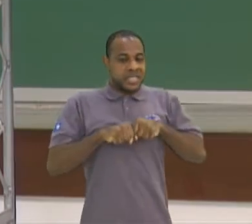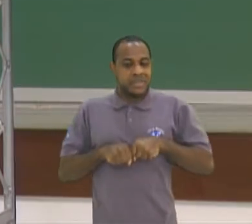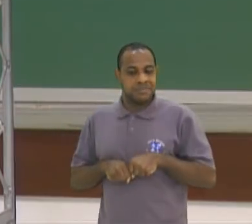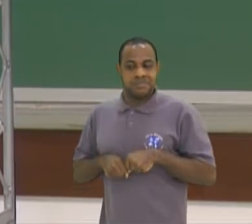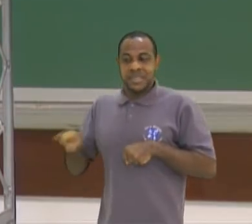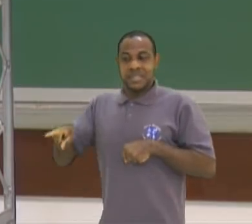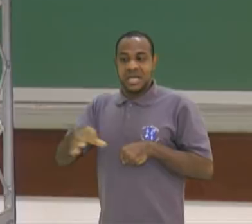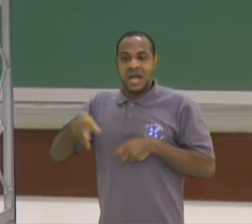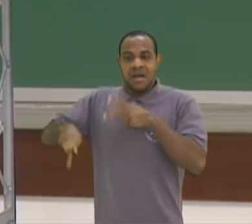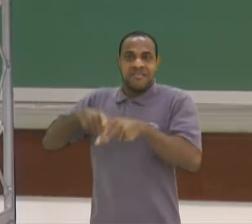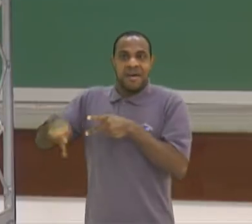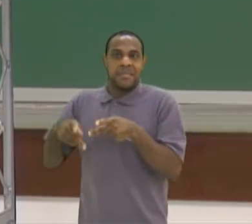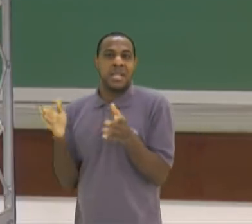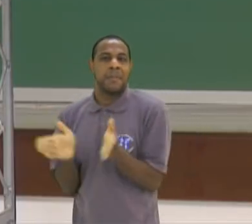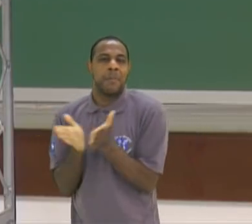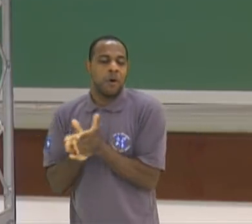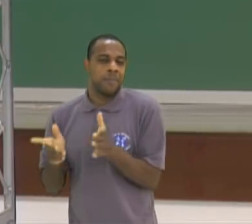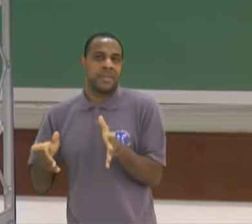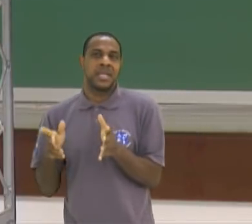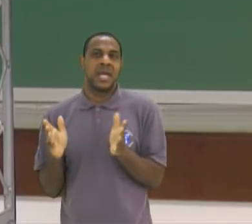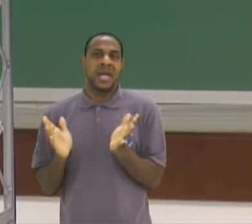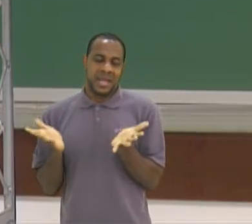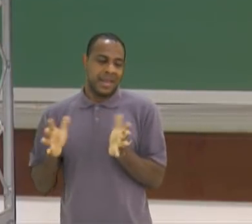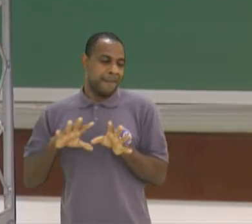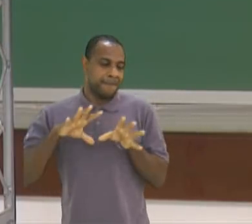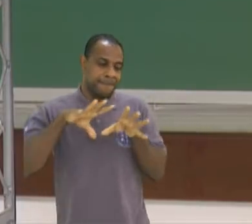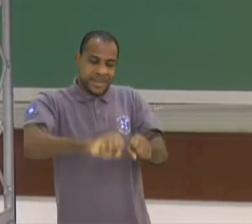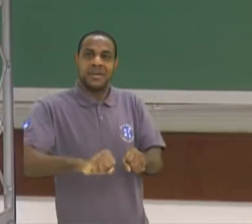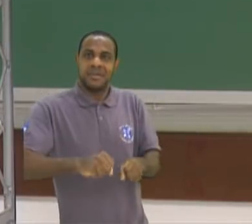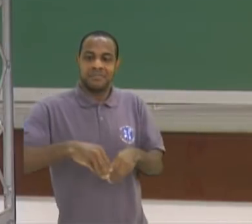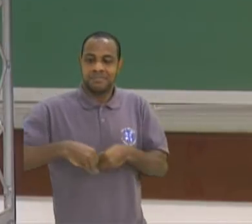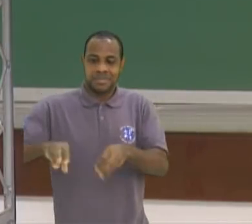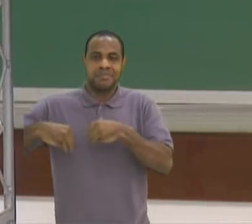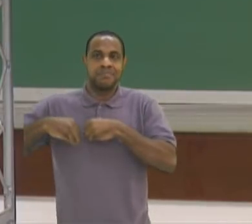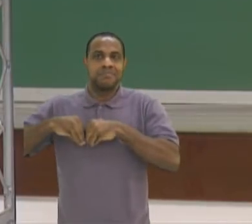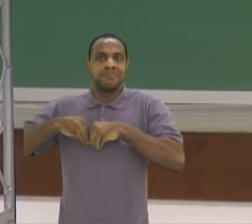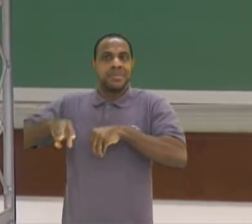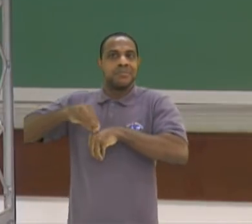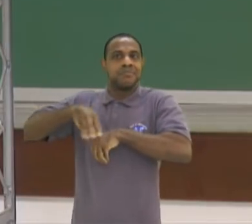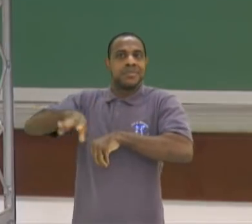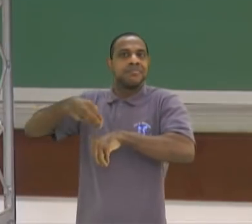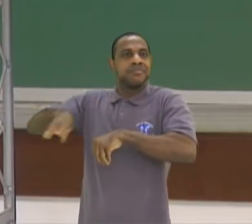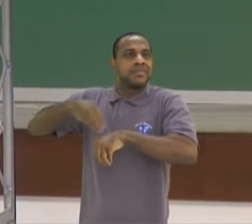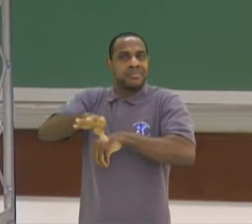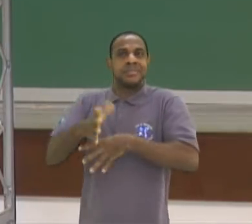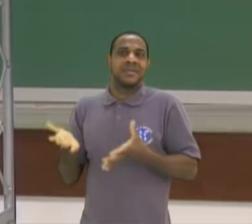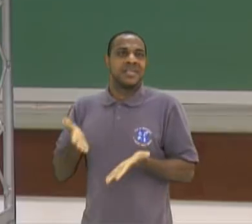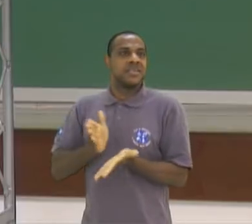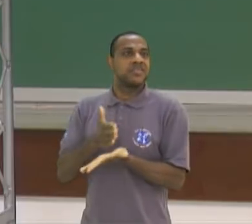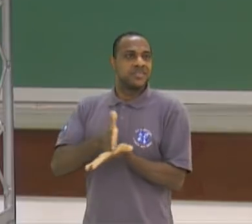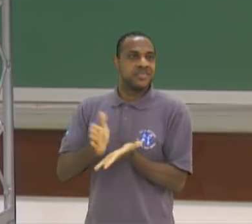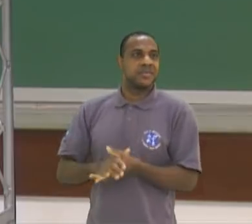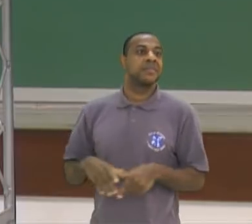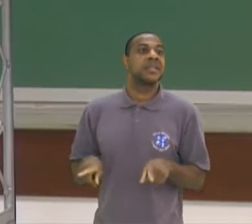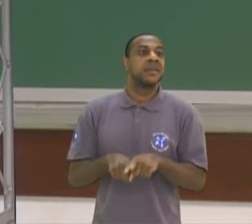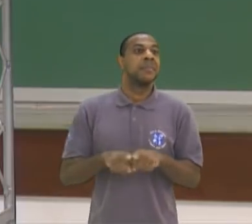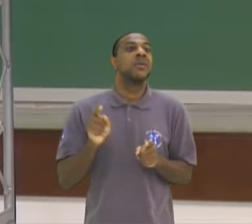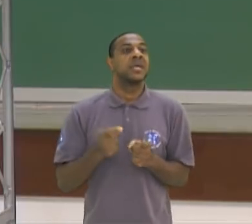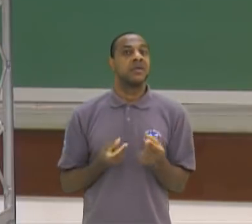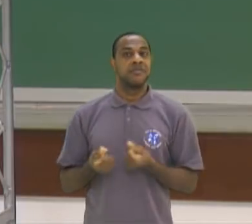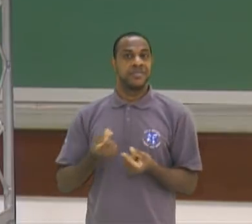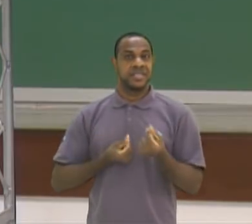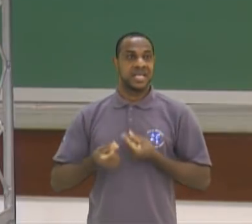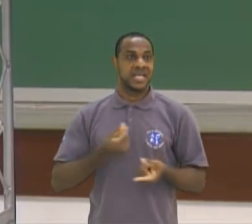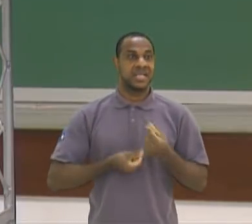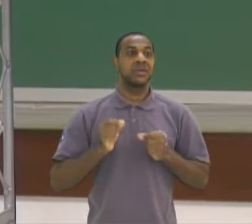entre as famílias camponesas. Reforma agrária. Ainda, estatização do setor financeiro. O